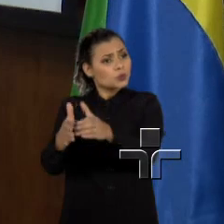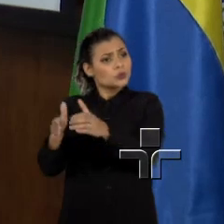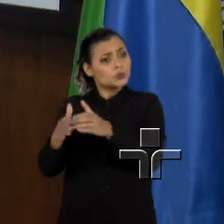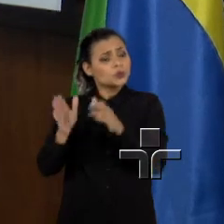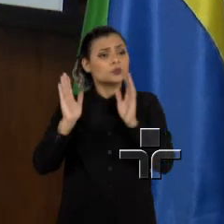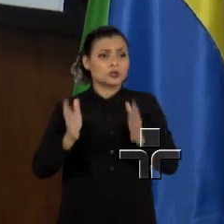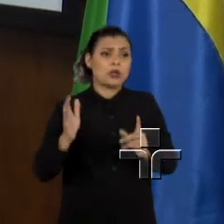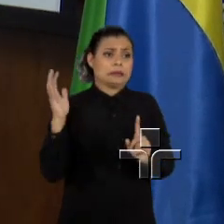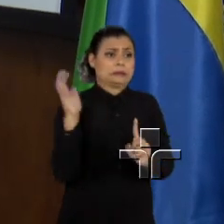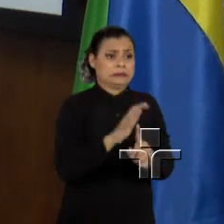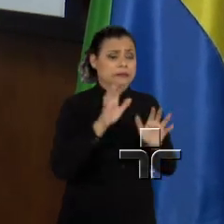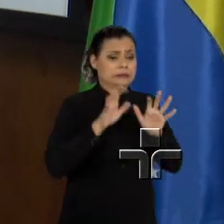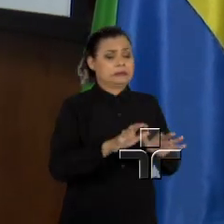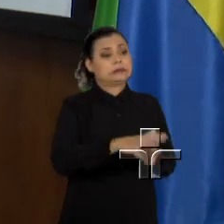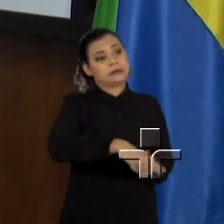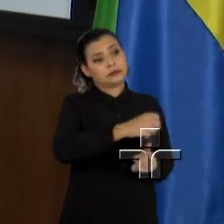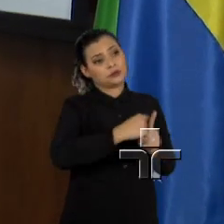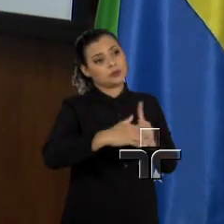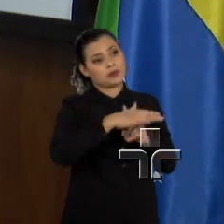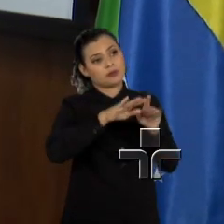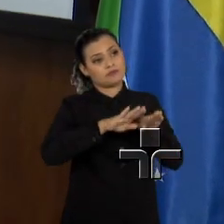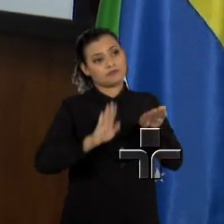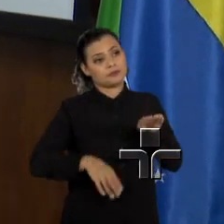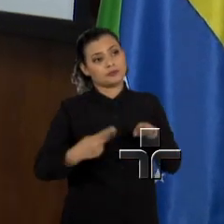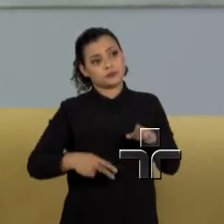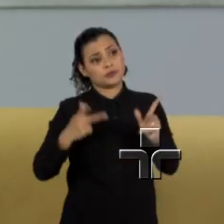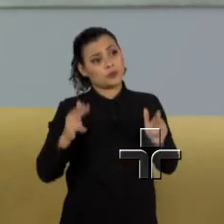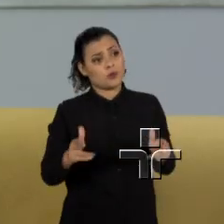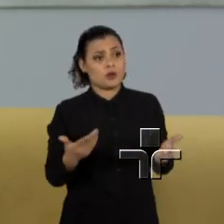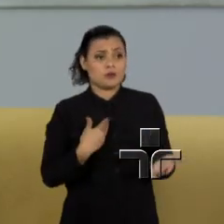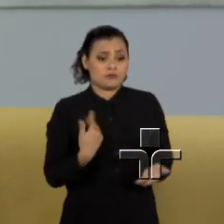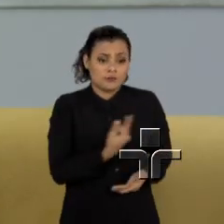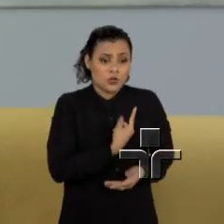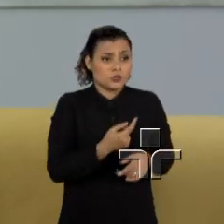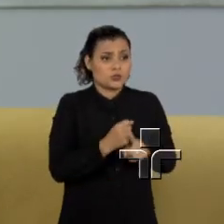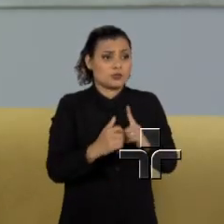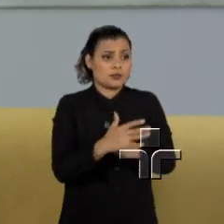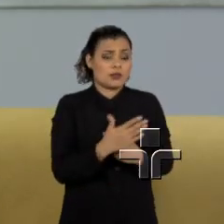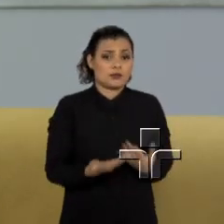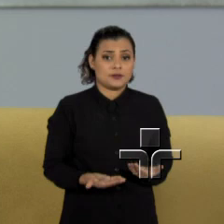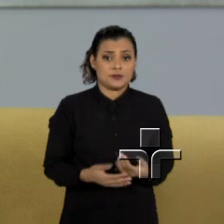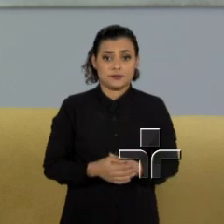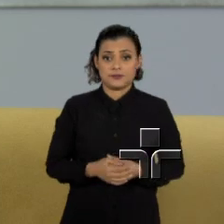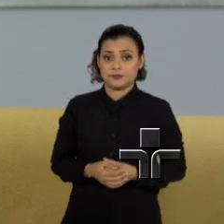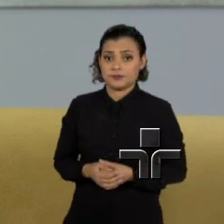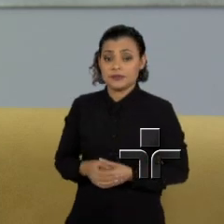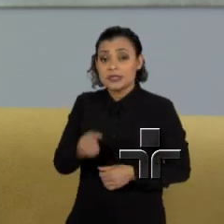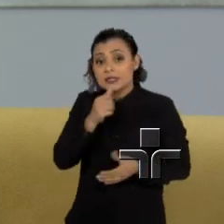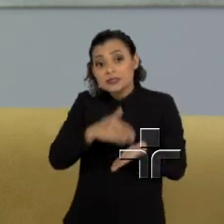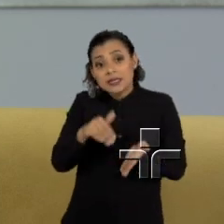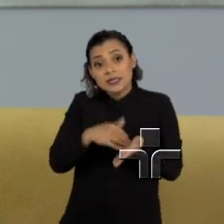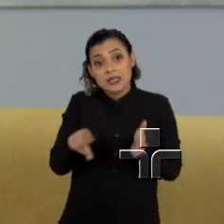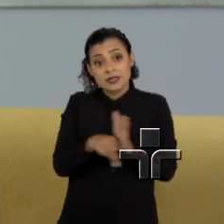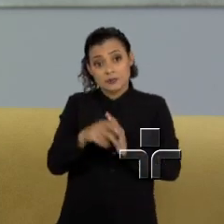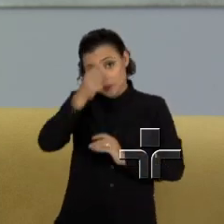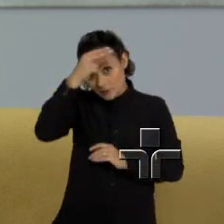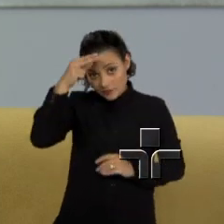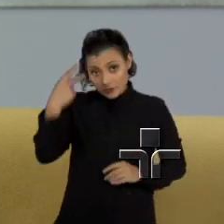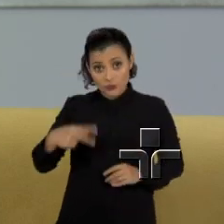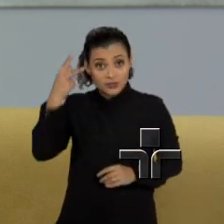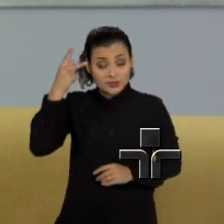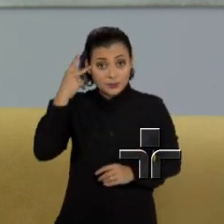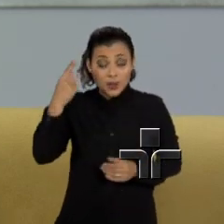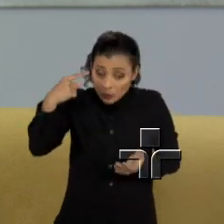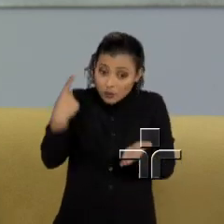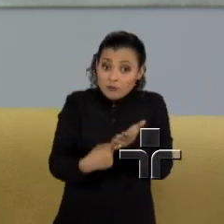particularmente atingidos numa sociedade tão desigual como a nossa. Olha, a Secretaria Municipal de Saúde de São Paulo confirmou agora